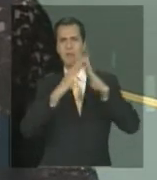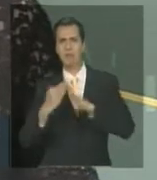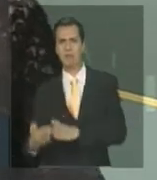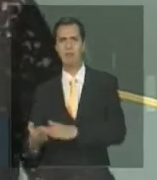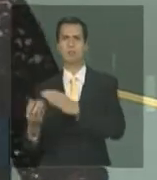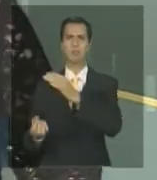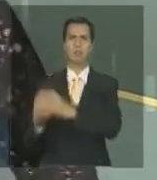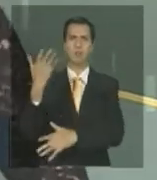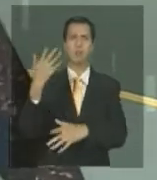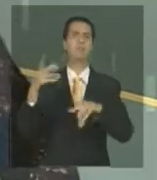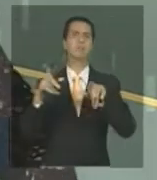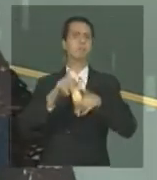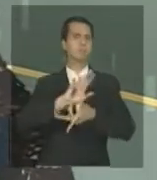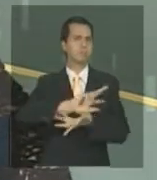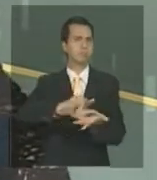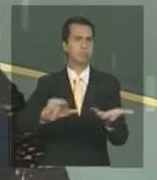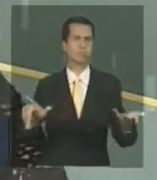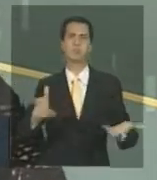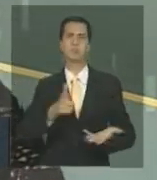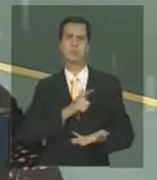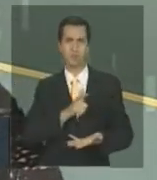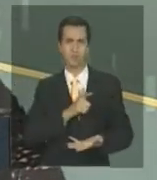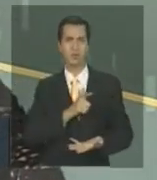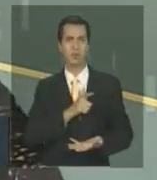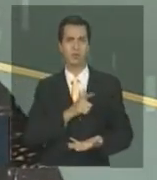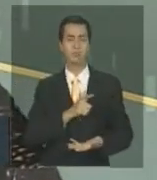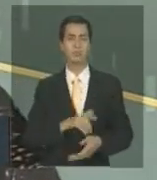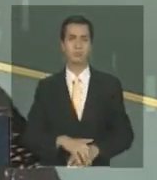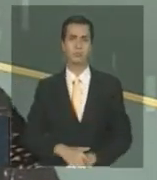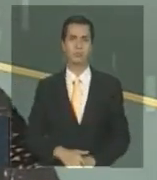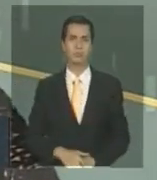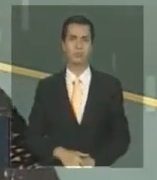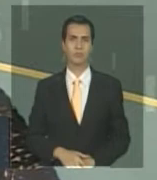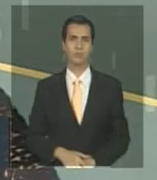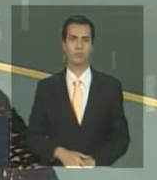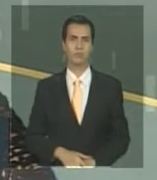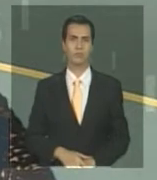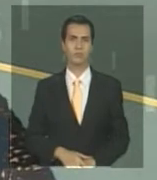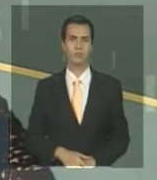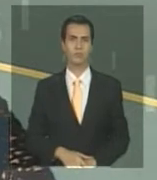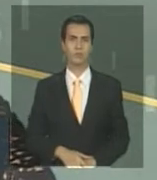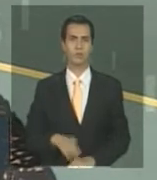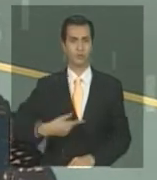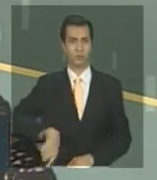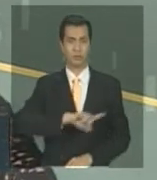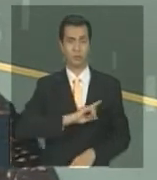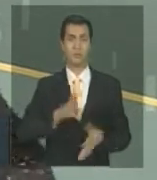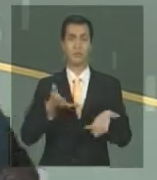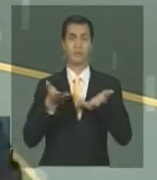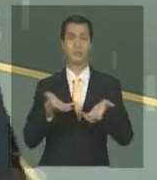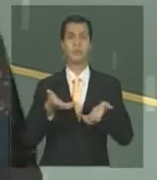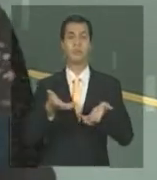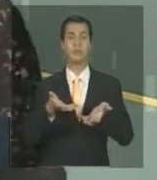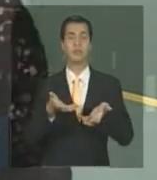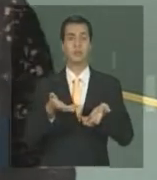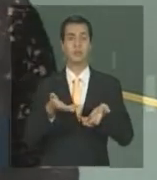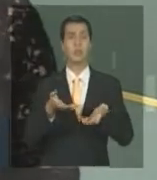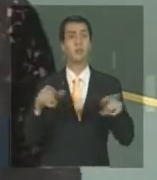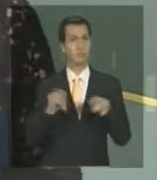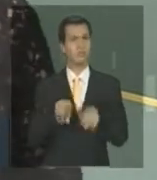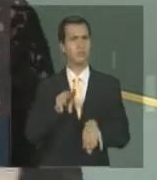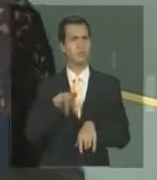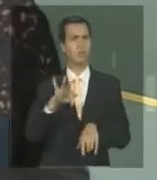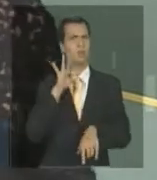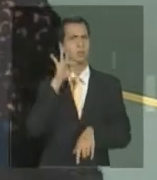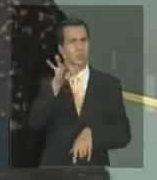pela favelização, lado a lado, com áreas privilegiadas. Nós queremos e vamos